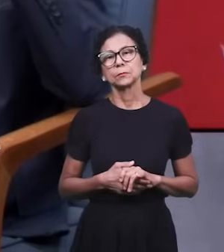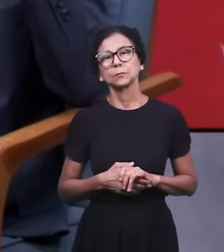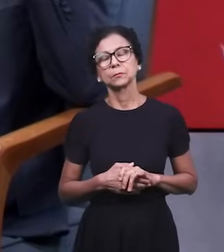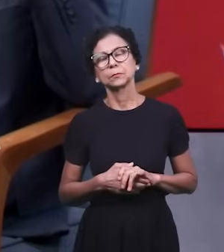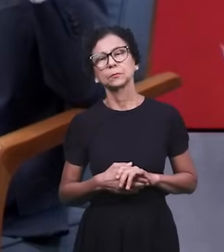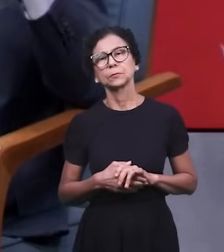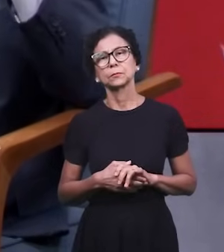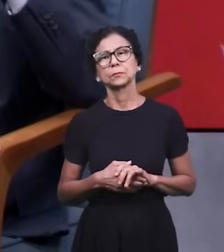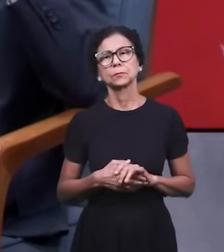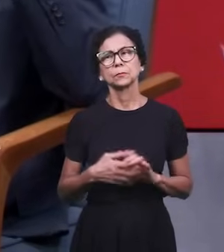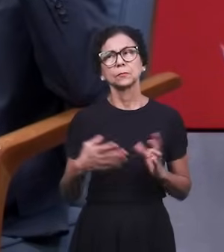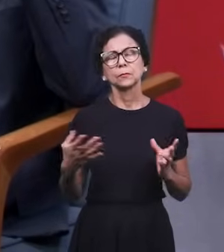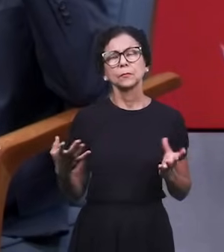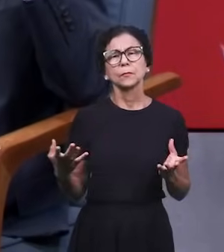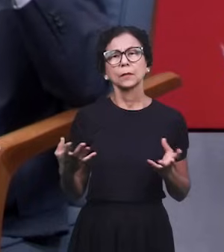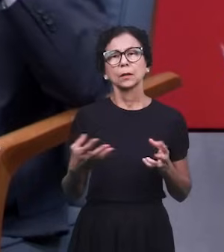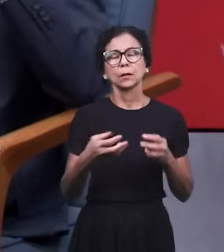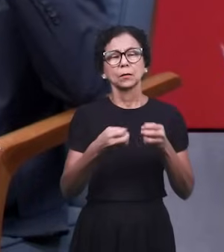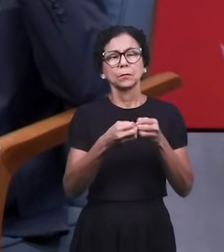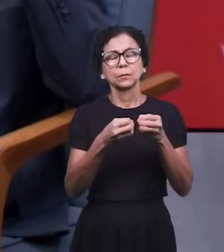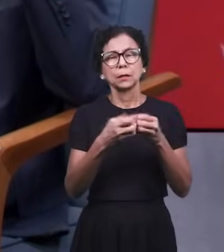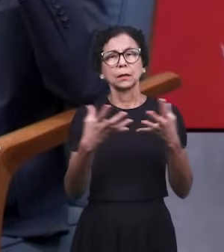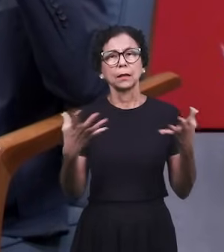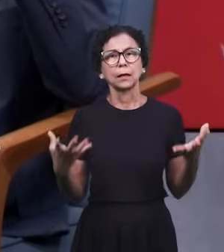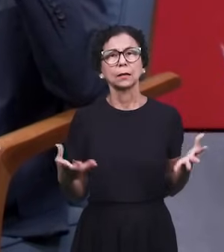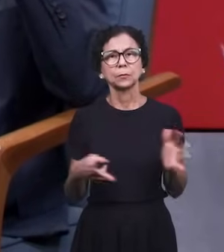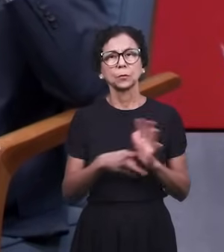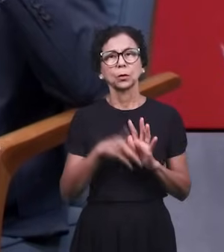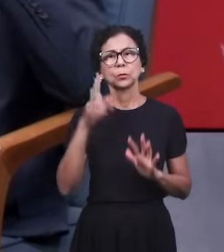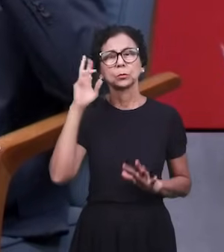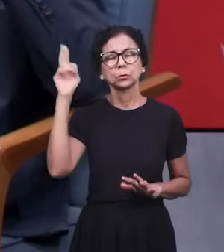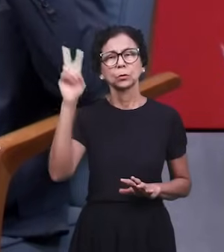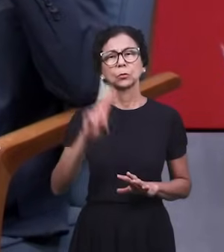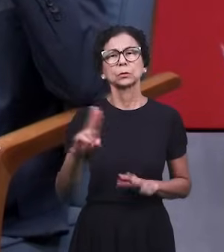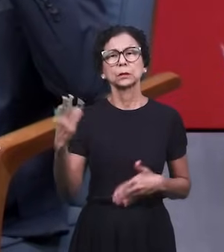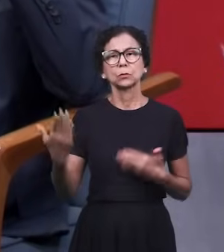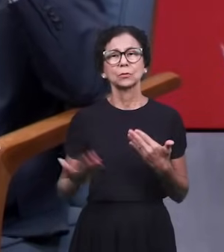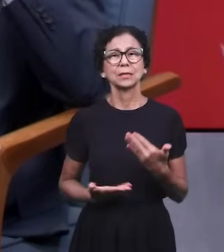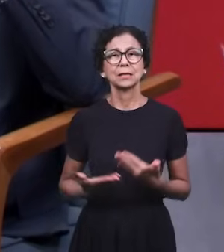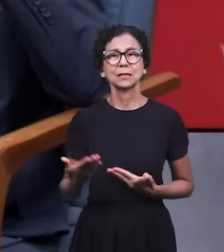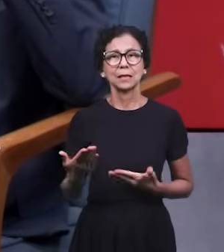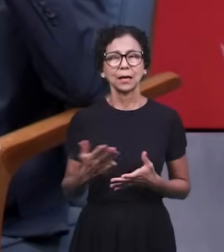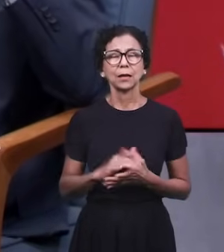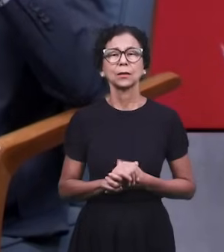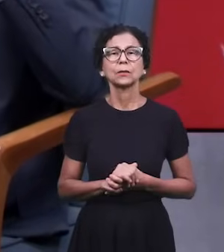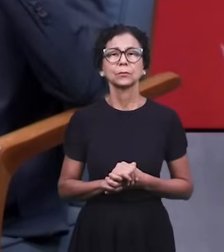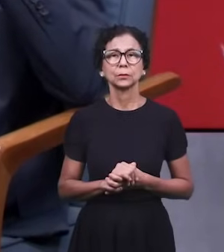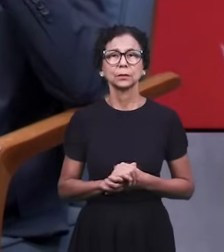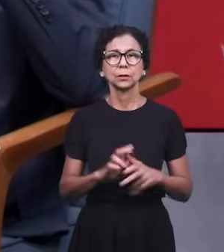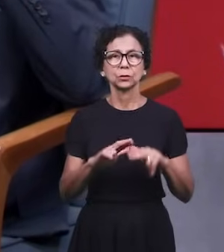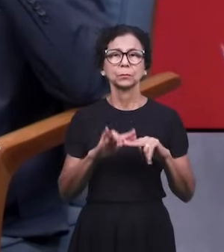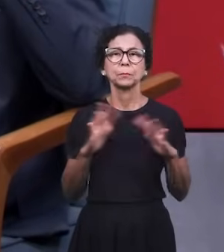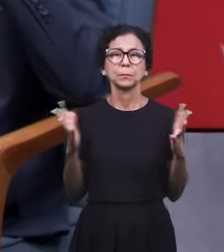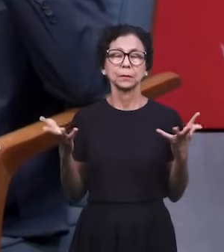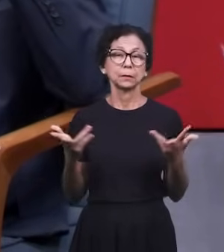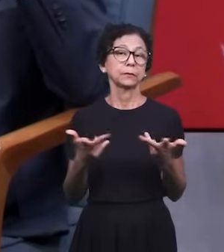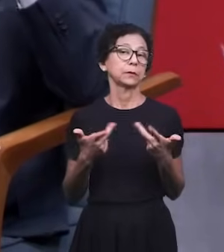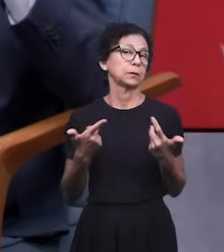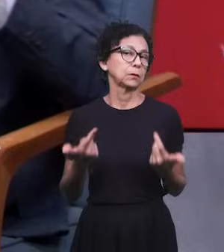mas sinais que o Senhor fez usando servos de maneira extraordinária, maravilhosa.